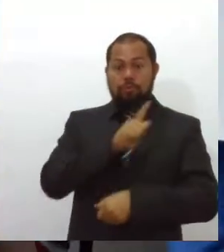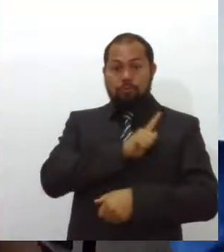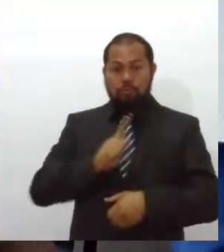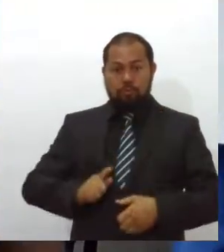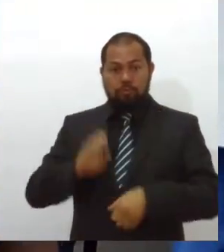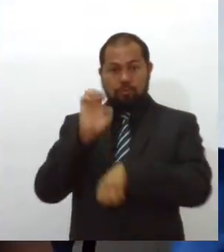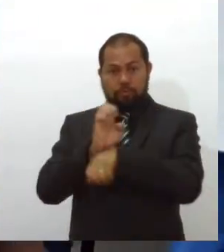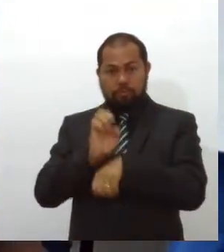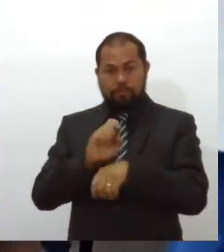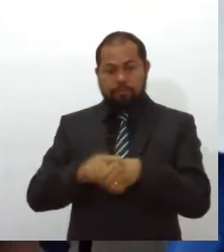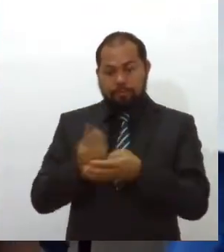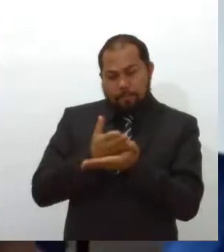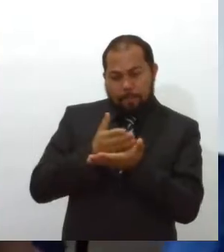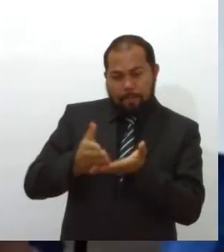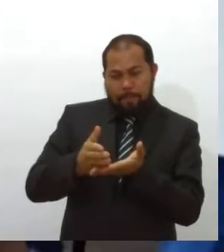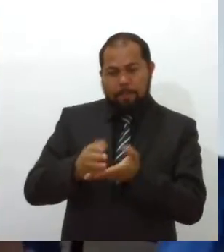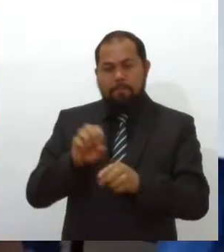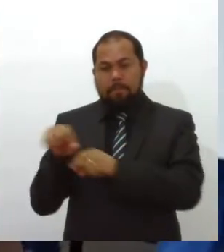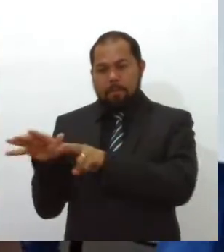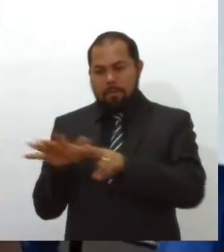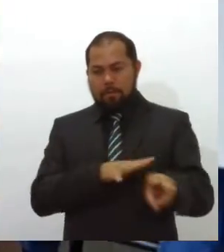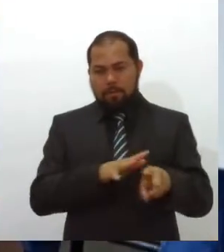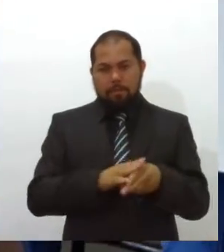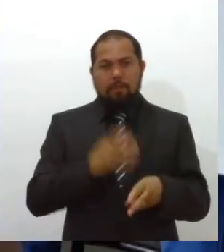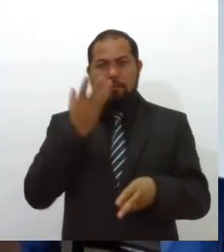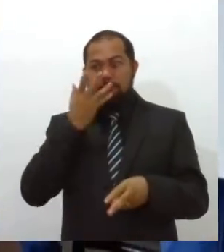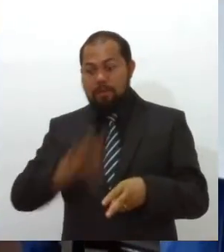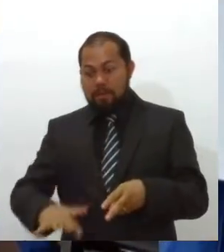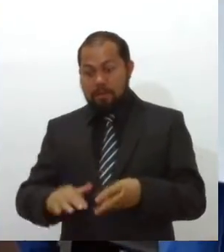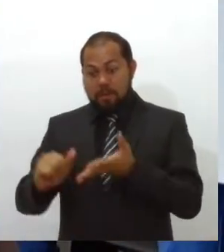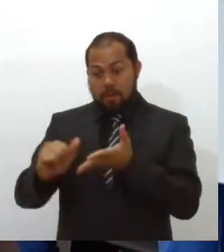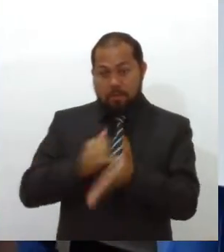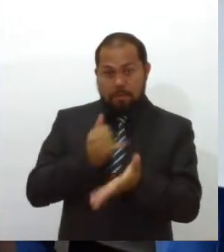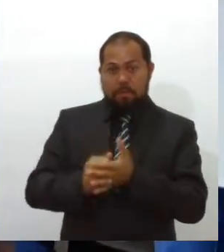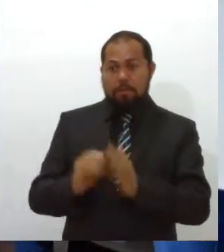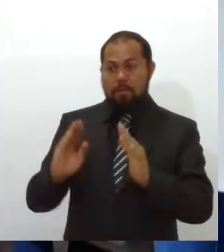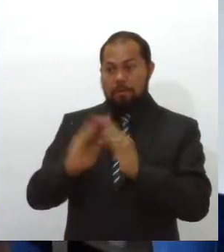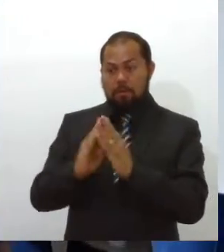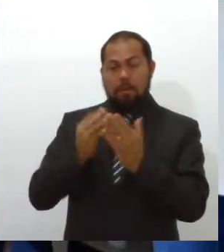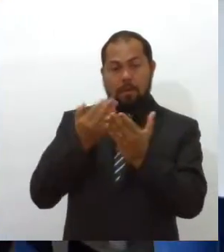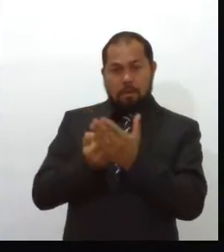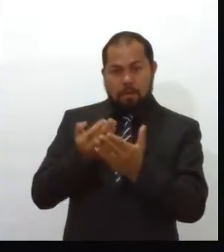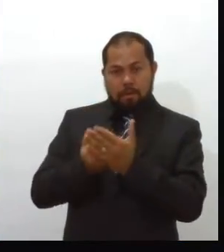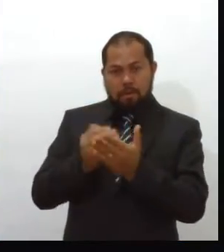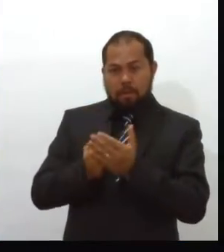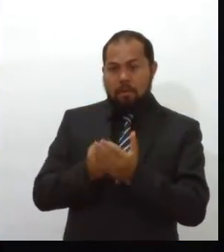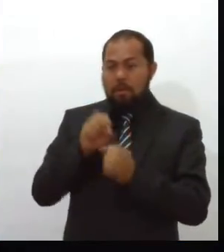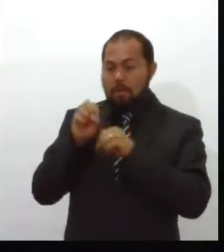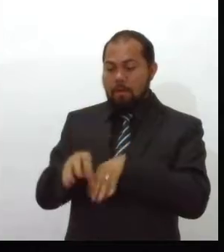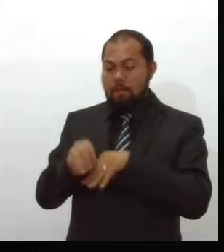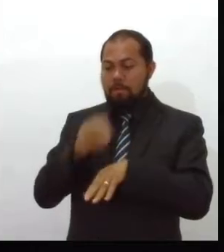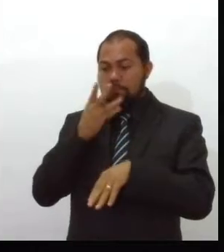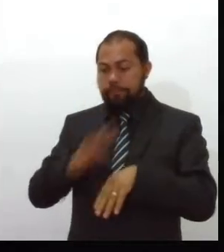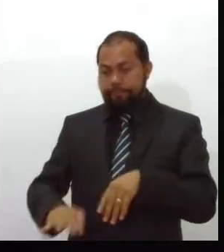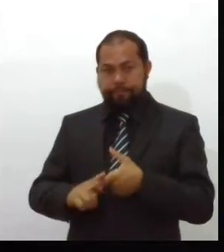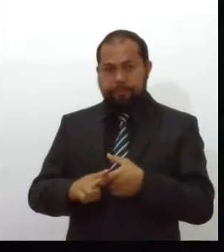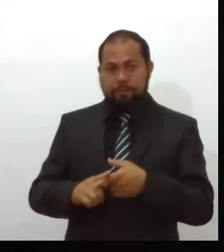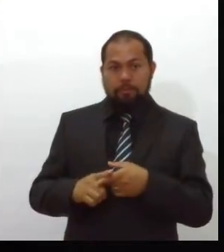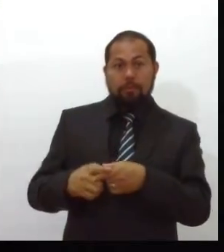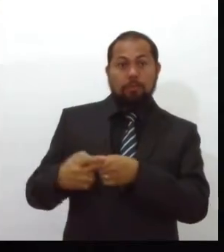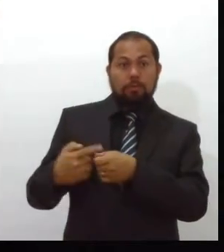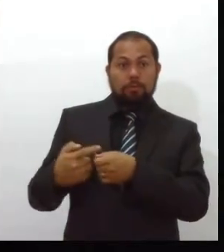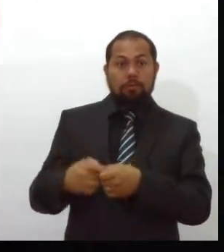da semana, crianças matriculadas nas escolas do ensino infantil da rede municipal estão sendo vacinadas contra